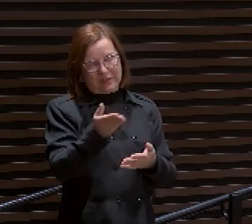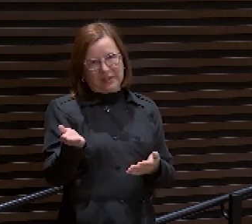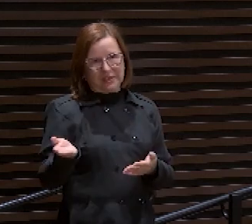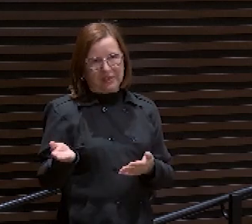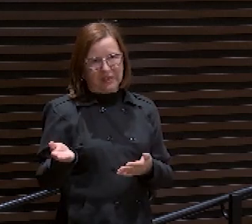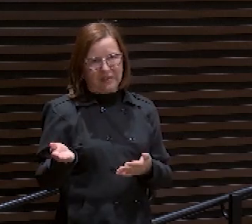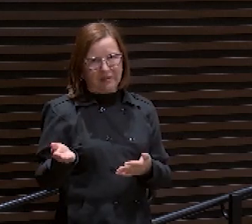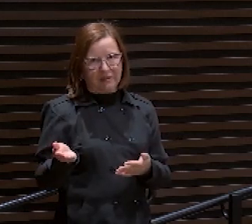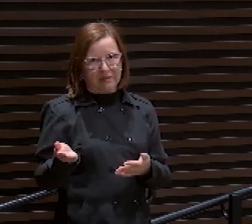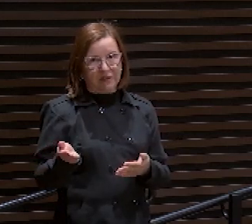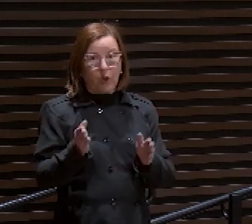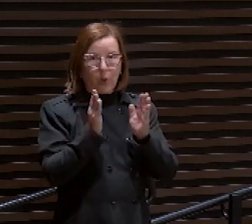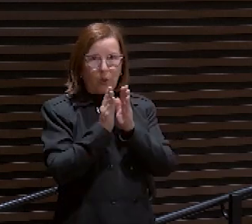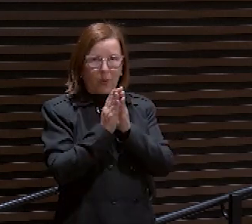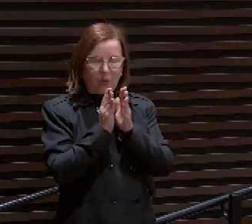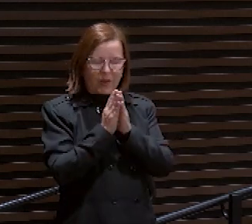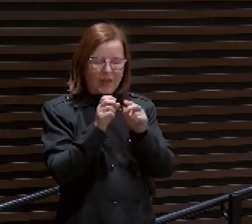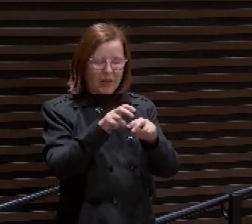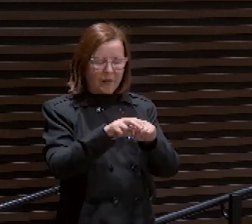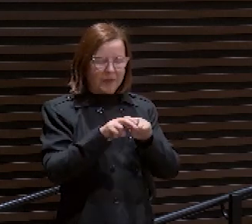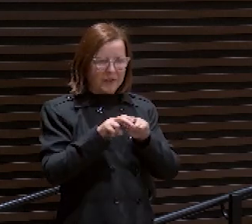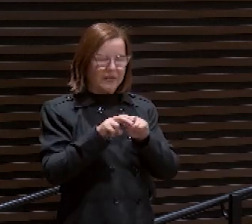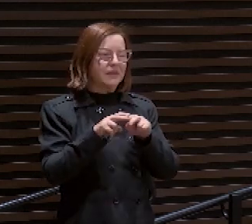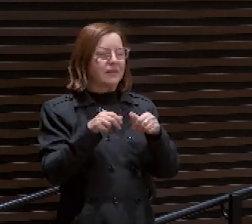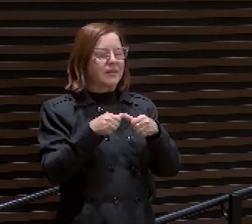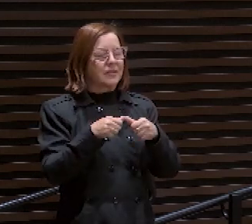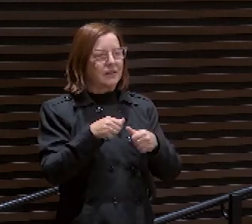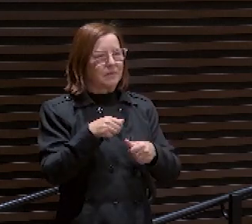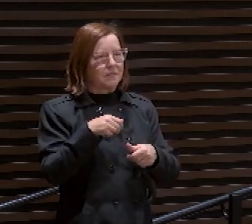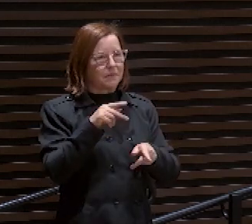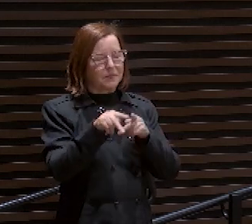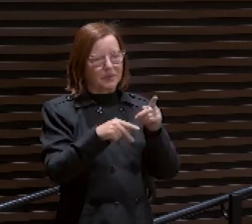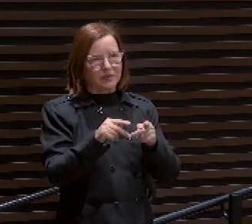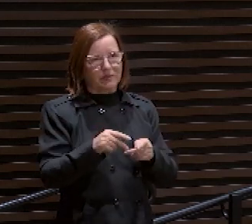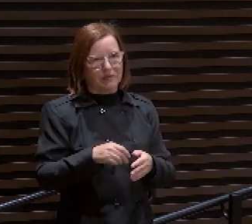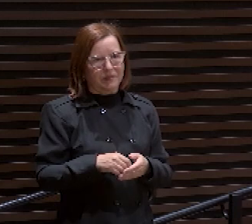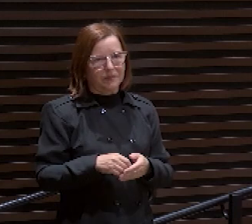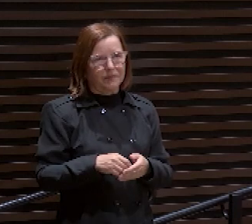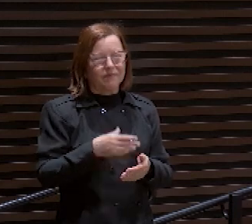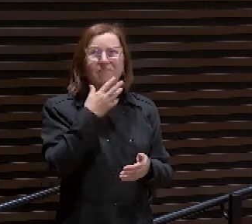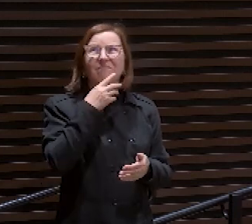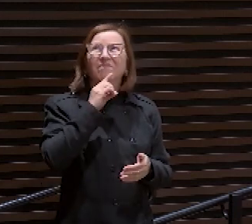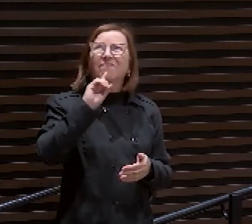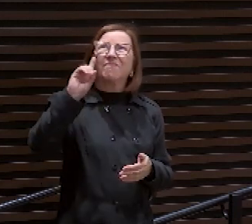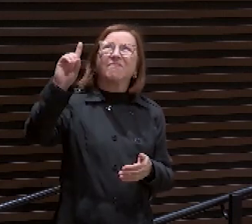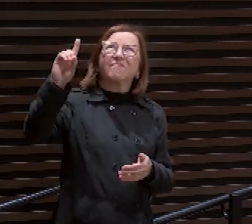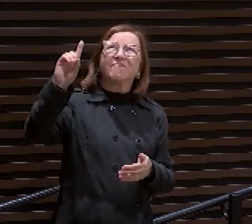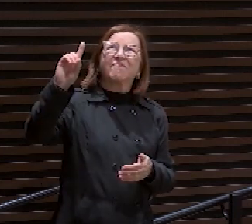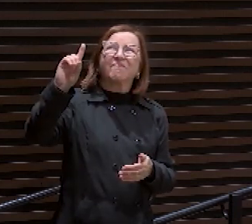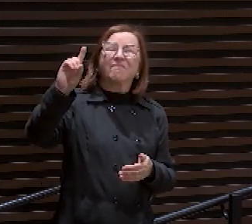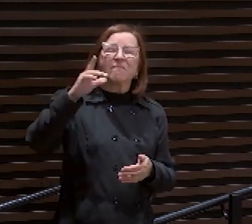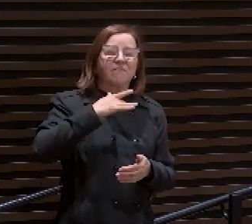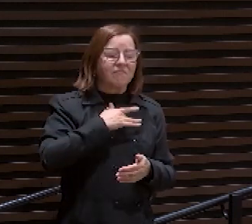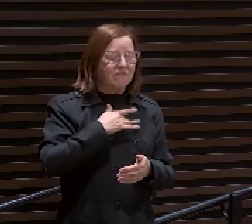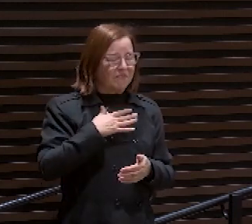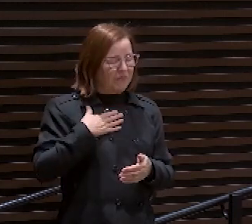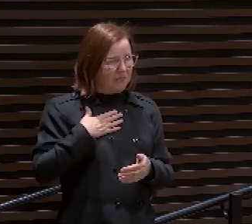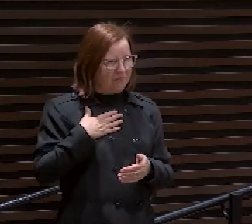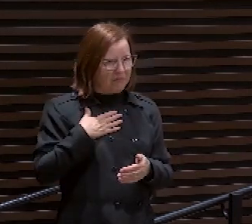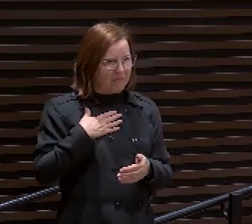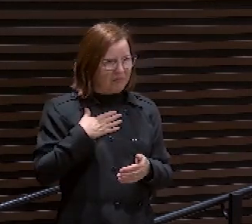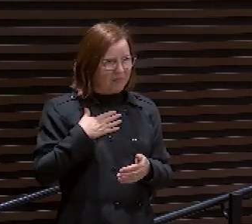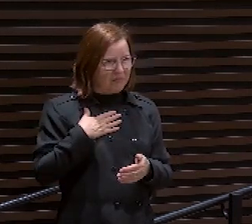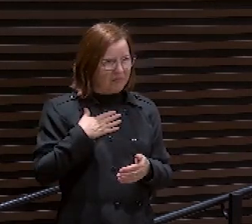falhado nisso. Tem misericórdia de mim, tem misericórdia dos meus irmãos. Trata conosco pelo poder da ressurreição de